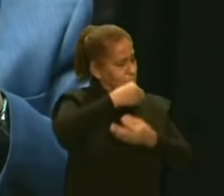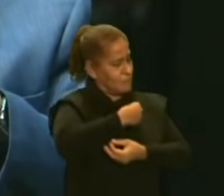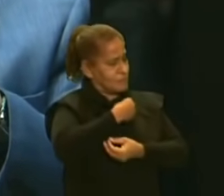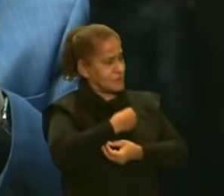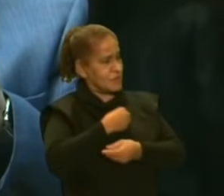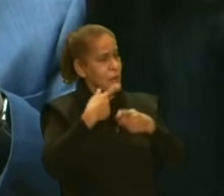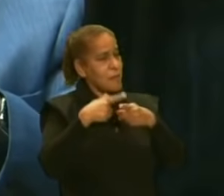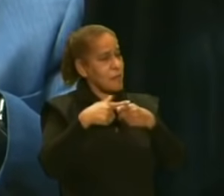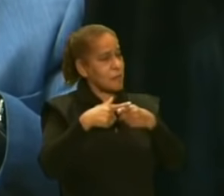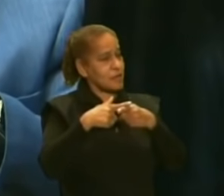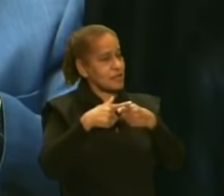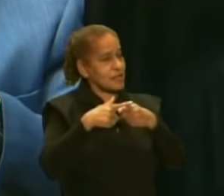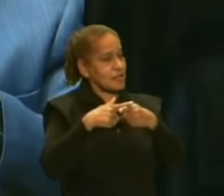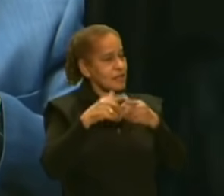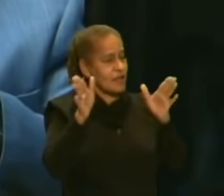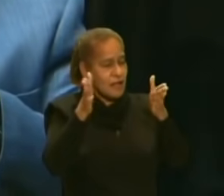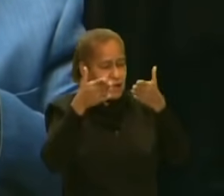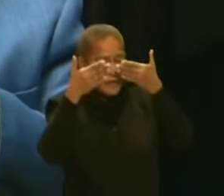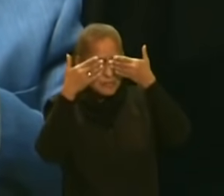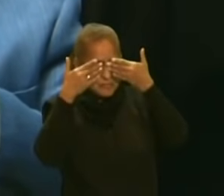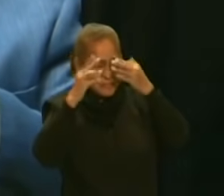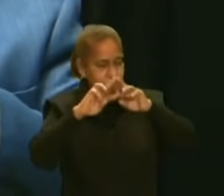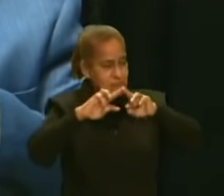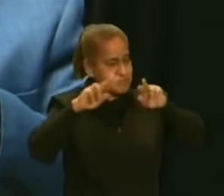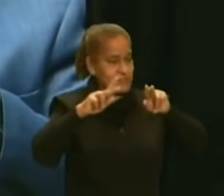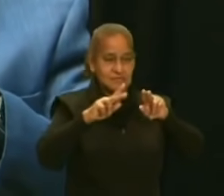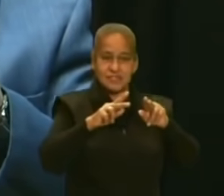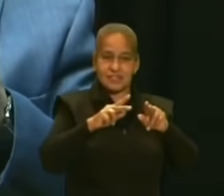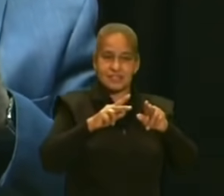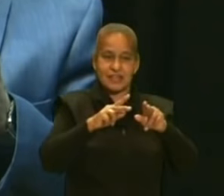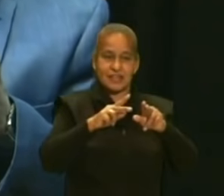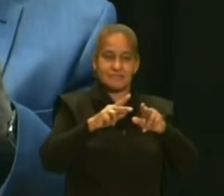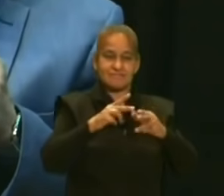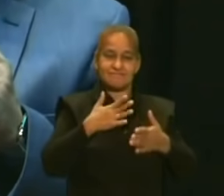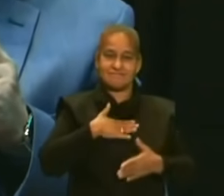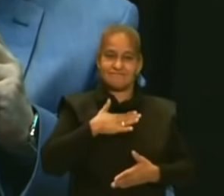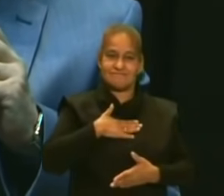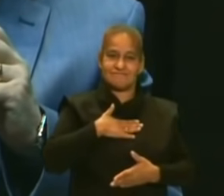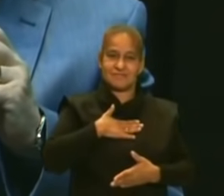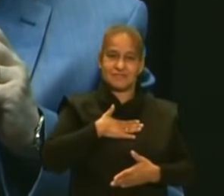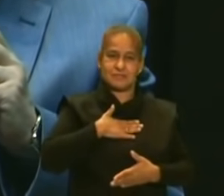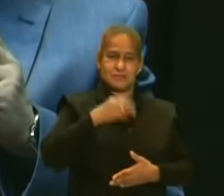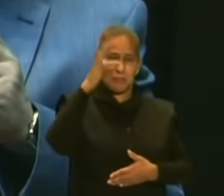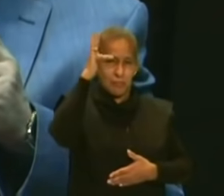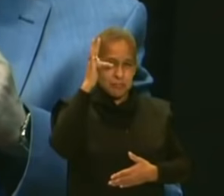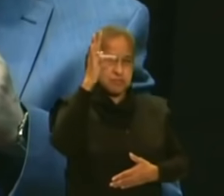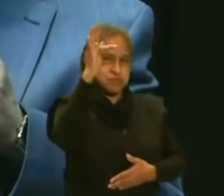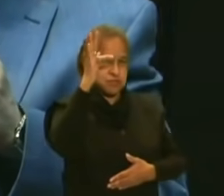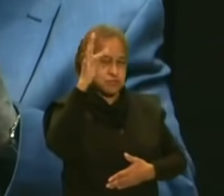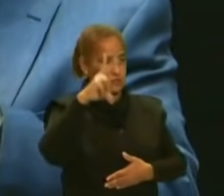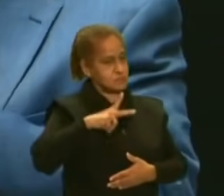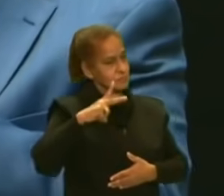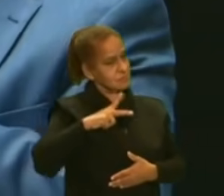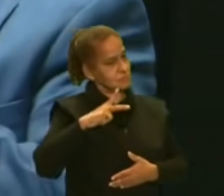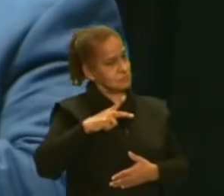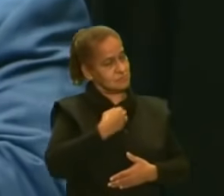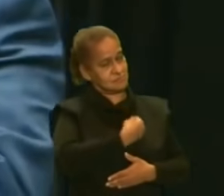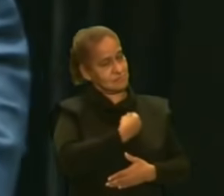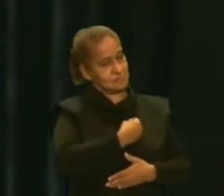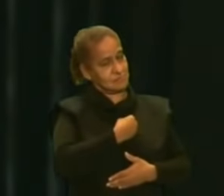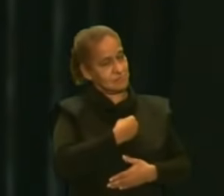a gente está enxergando essa realidade na perspectiva da minha filosofia, da minha